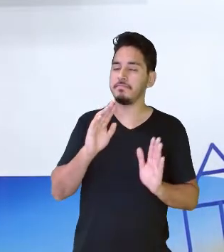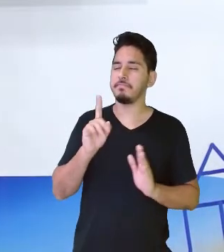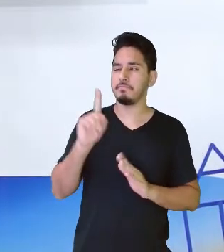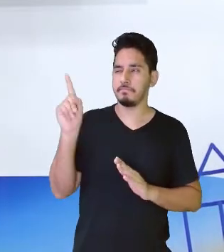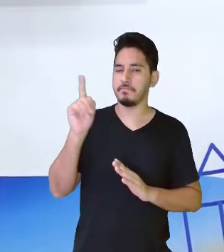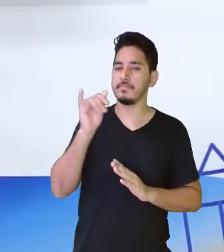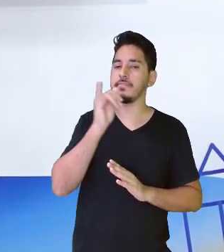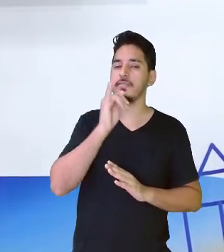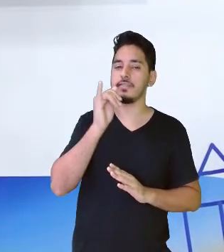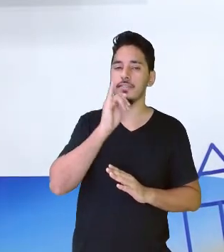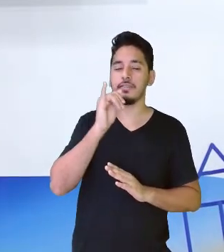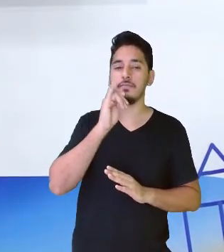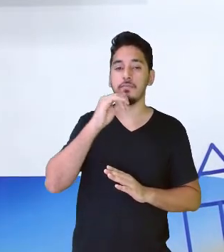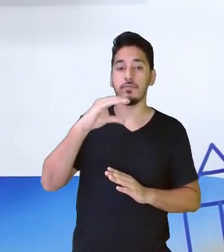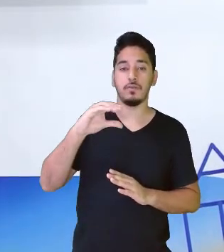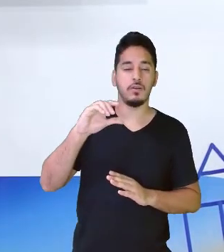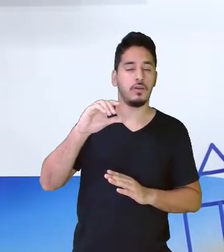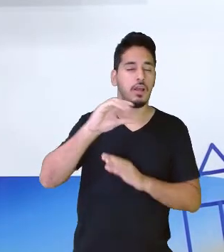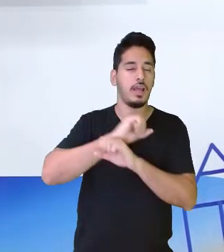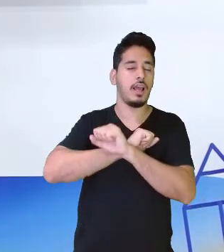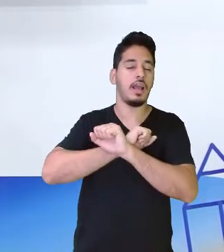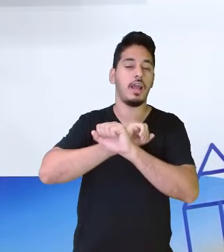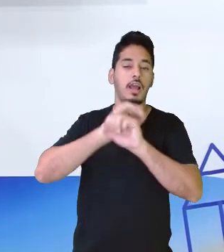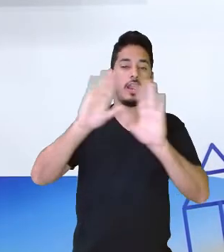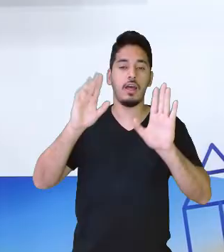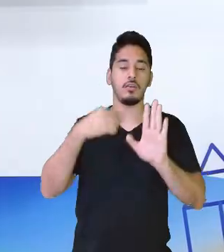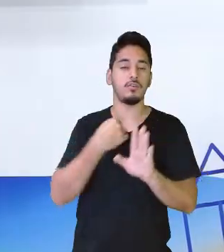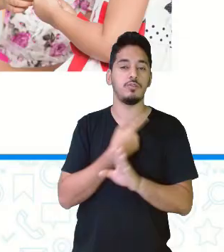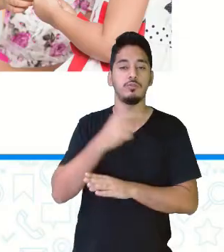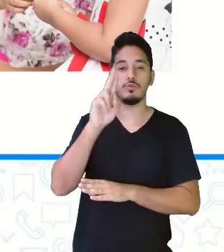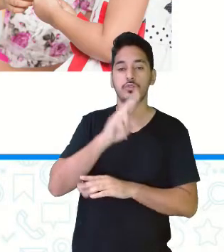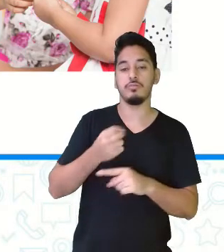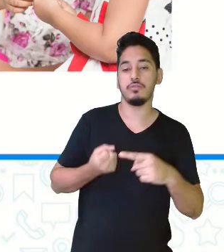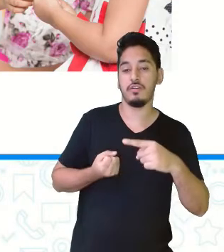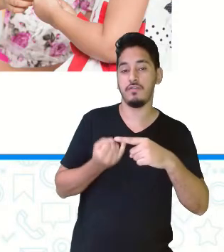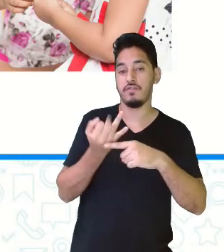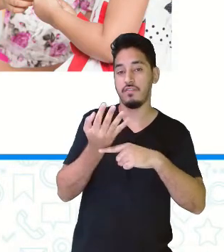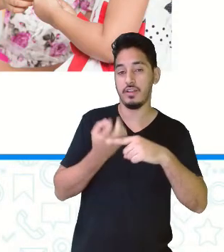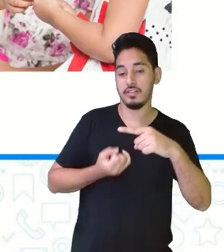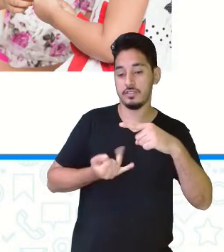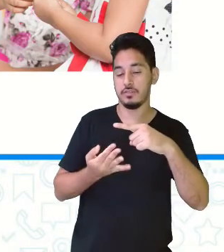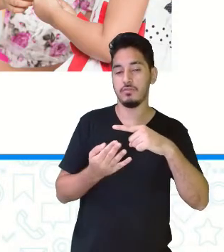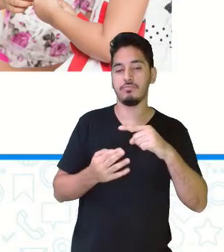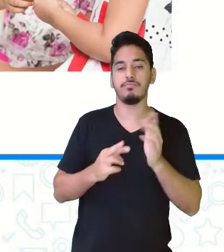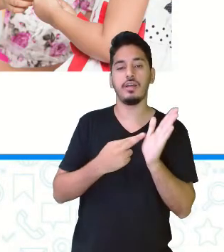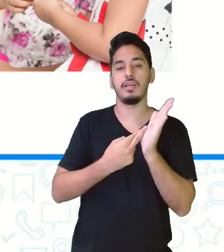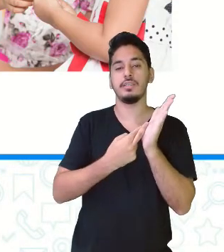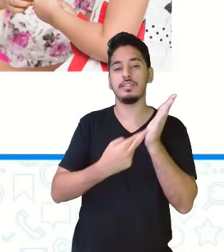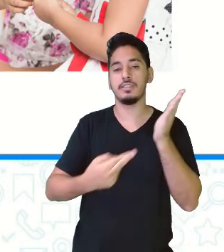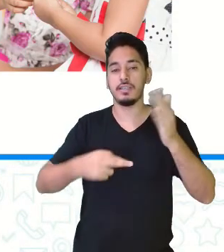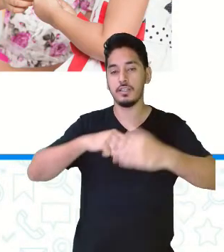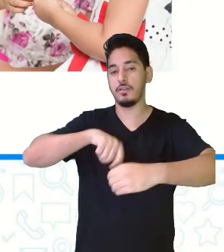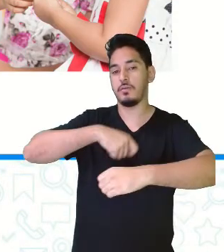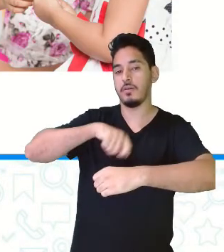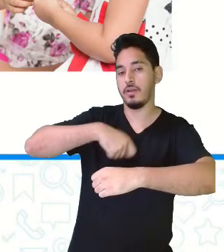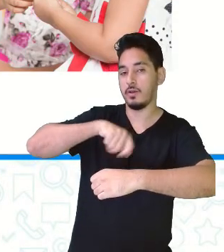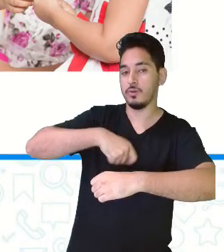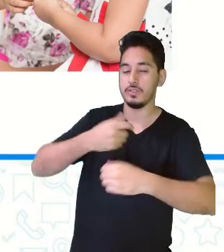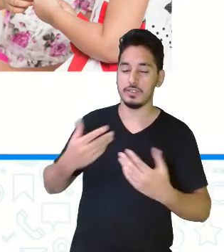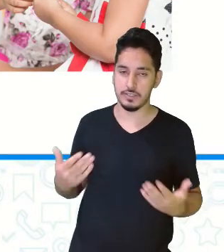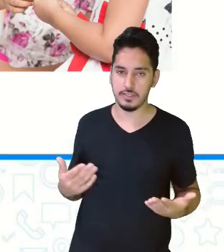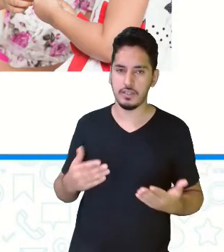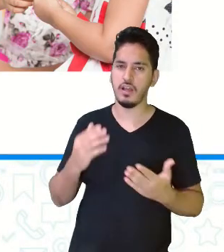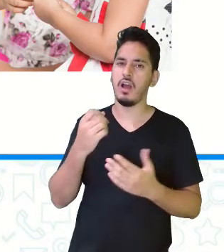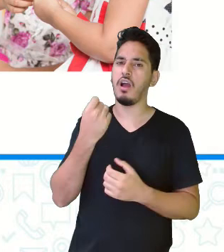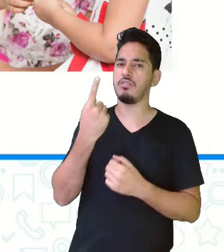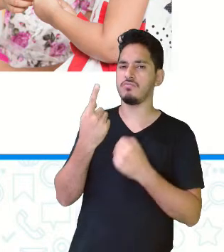exemplo claríssimo, onde a gente utiliza as frações. Receita culinária. Às vezes